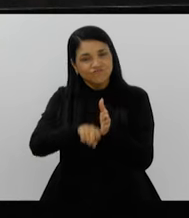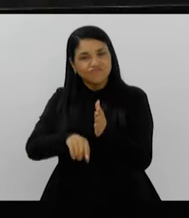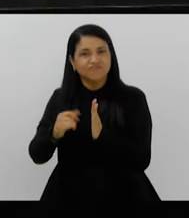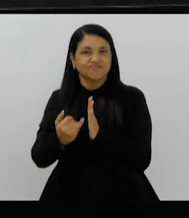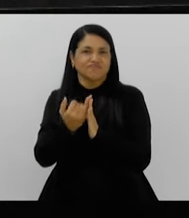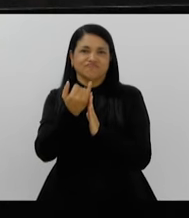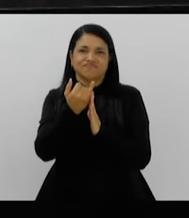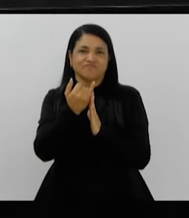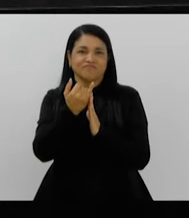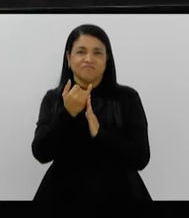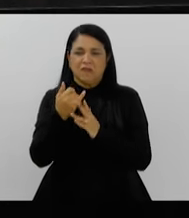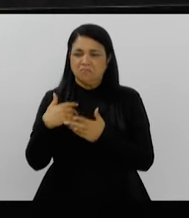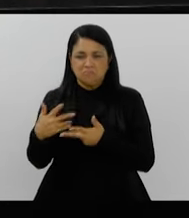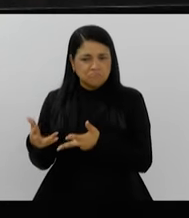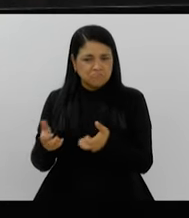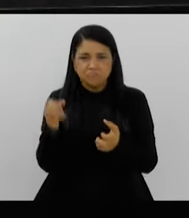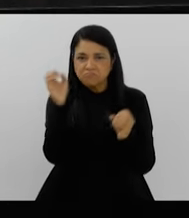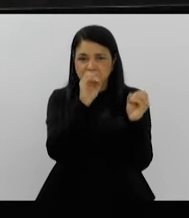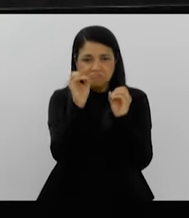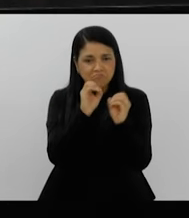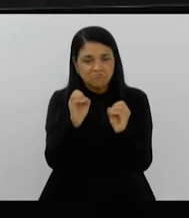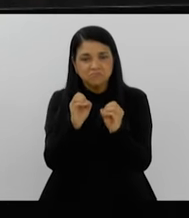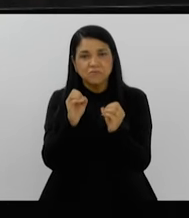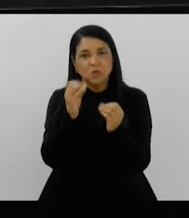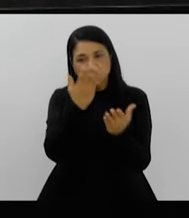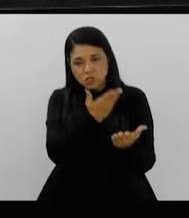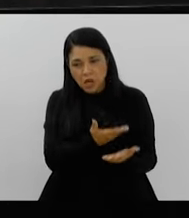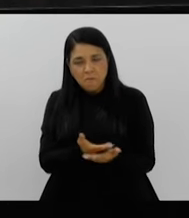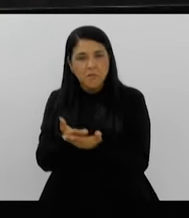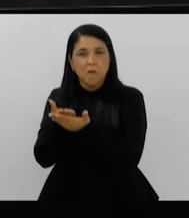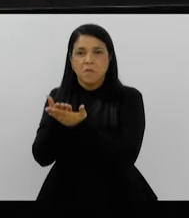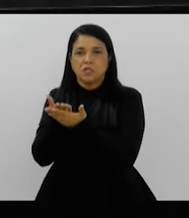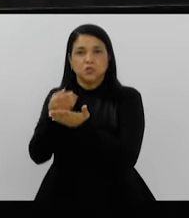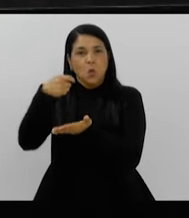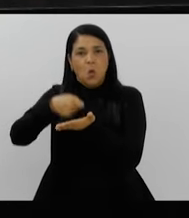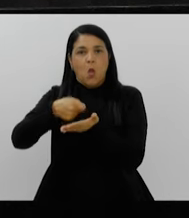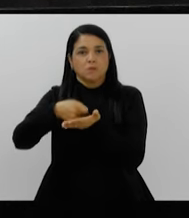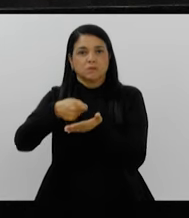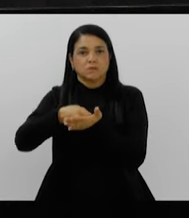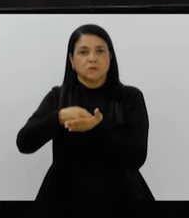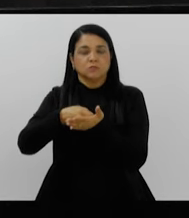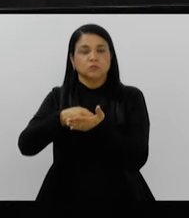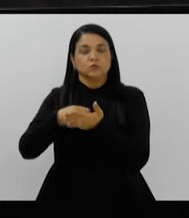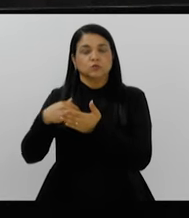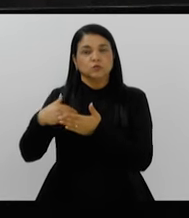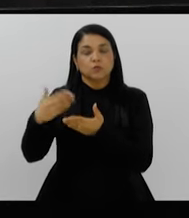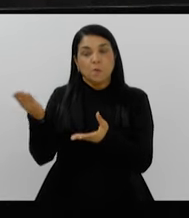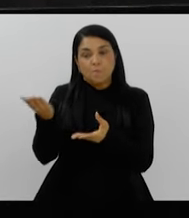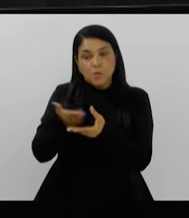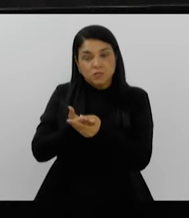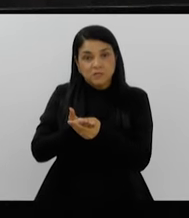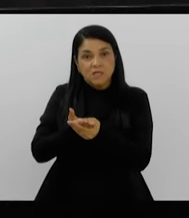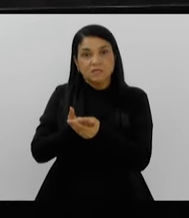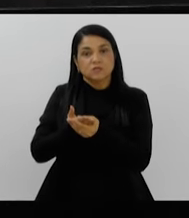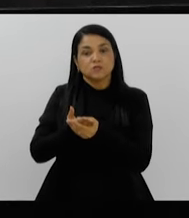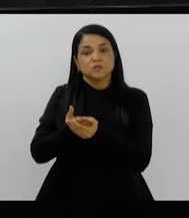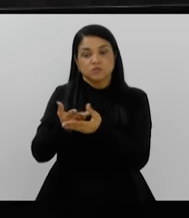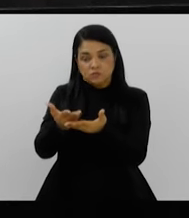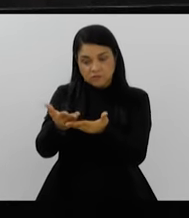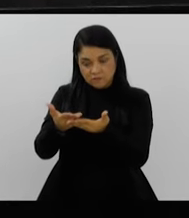não vemos os encaminhamentos para esta casa como de obrigação dos processos que deveriam